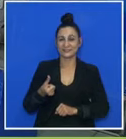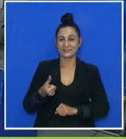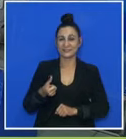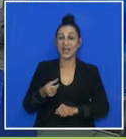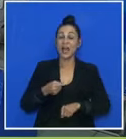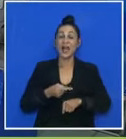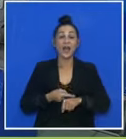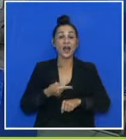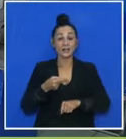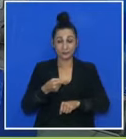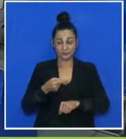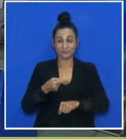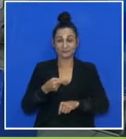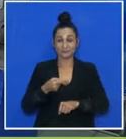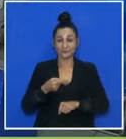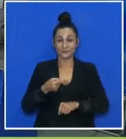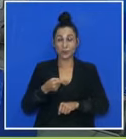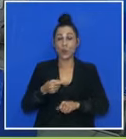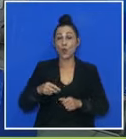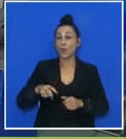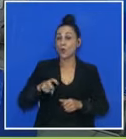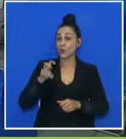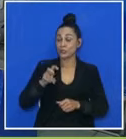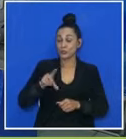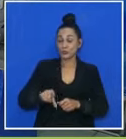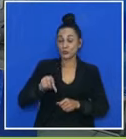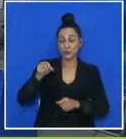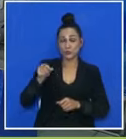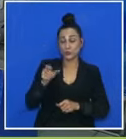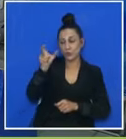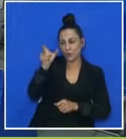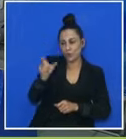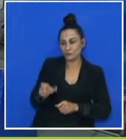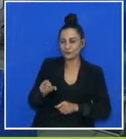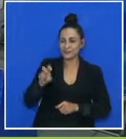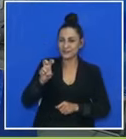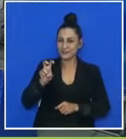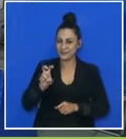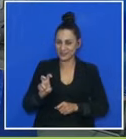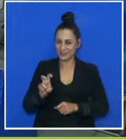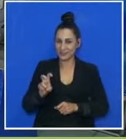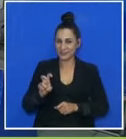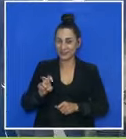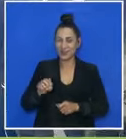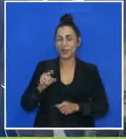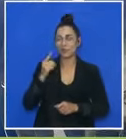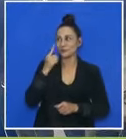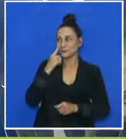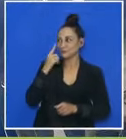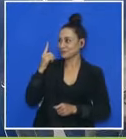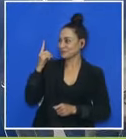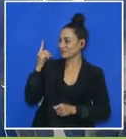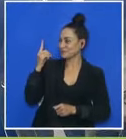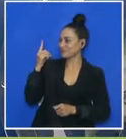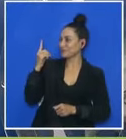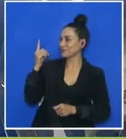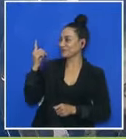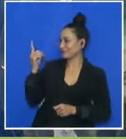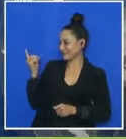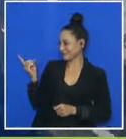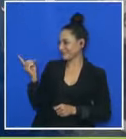Vamos agora realizar o quinto sorteio da sua coluna 5. Bola posicionada,